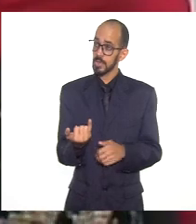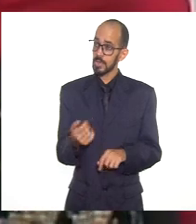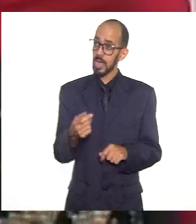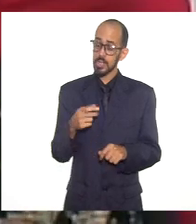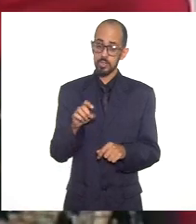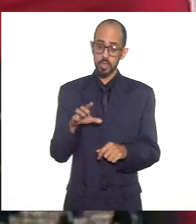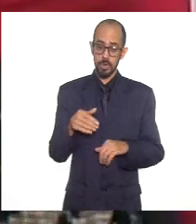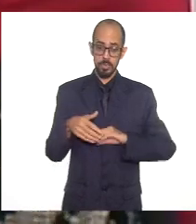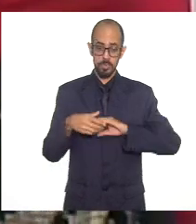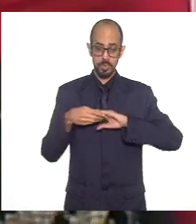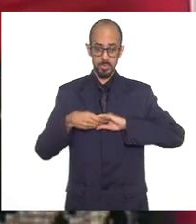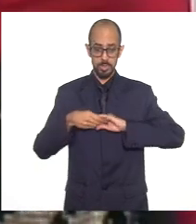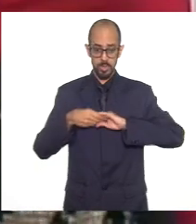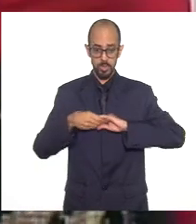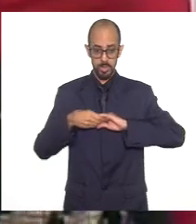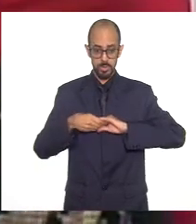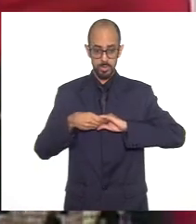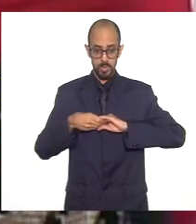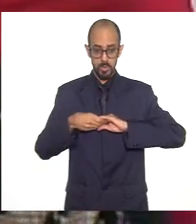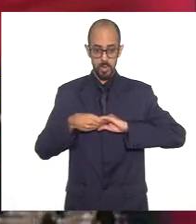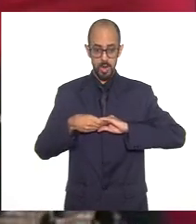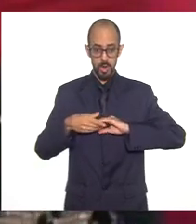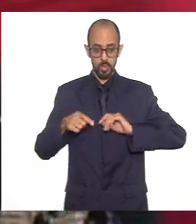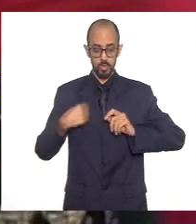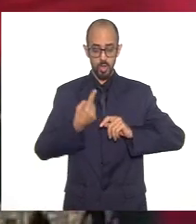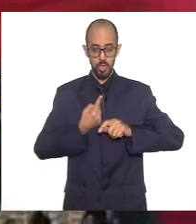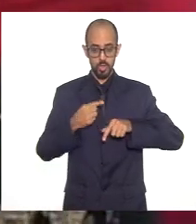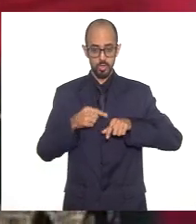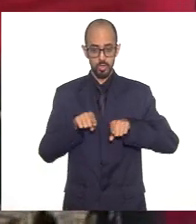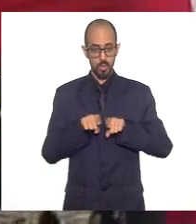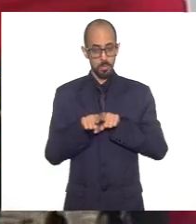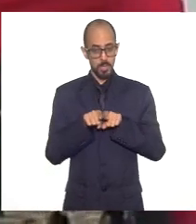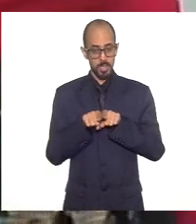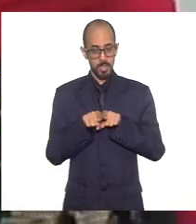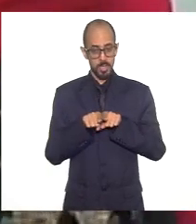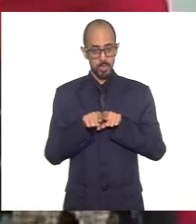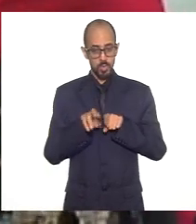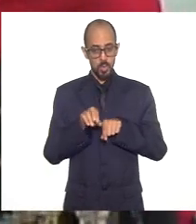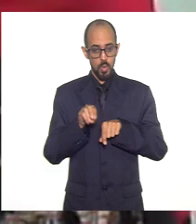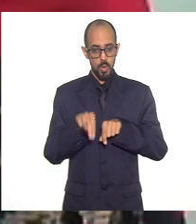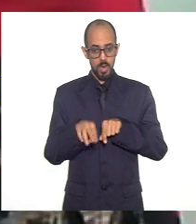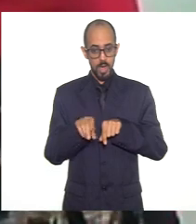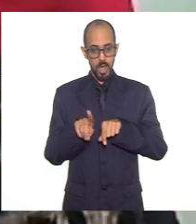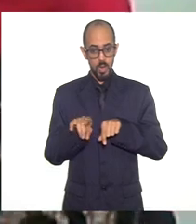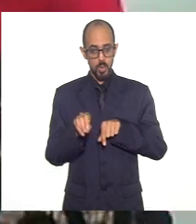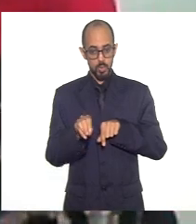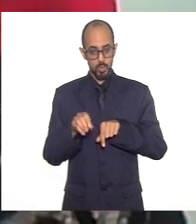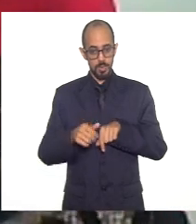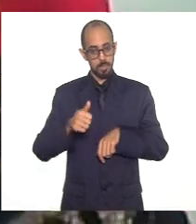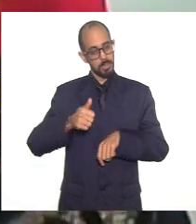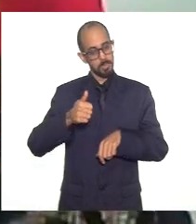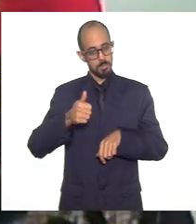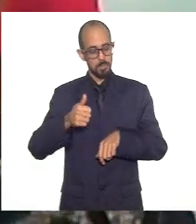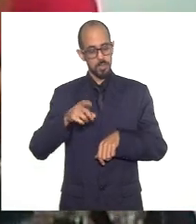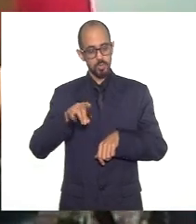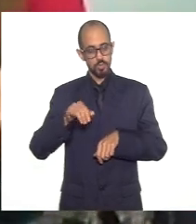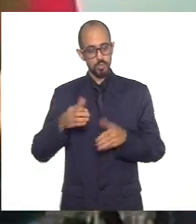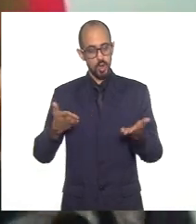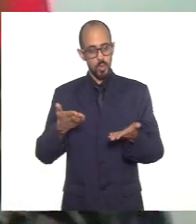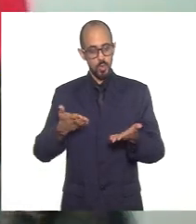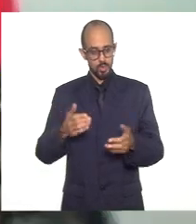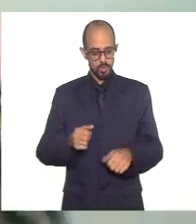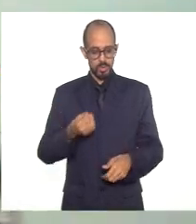uma saudação ao nosso companheiro Ronaldo Anchieta, que está conosco pela primeira vez hoje. É isso. Seja